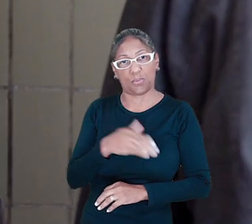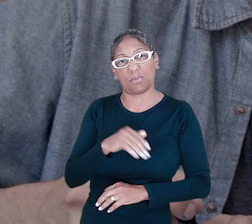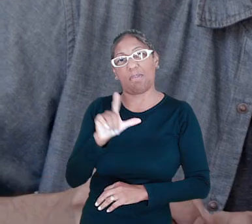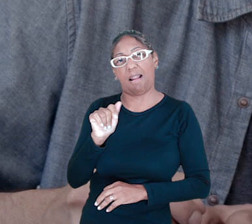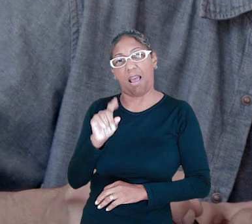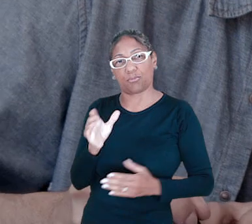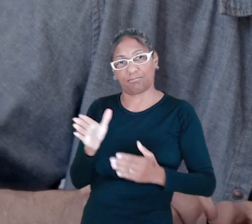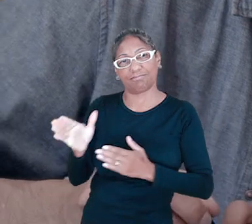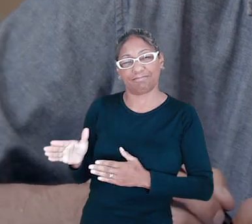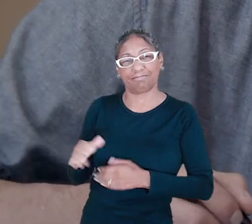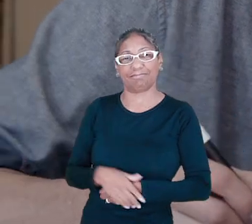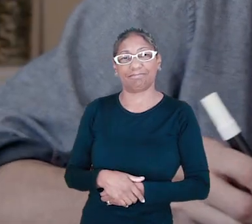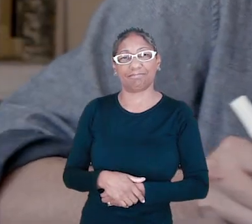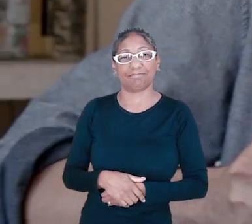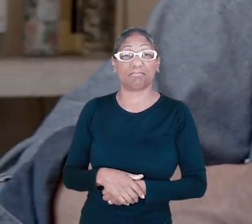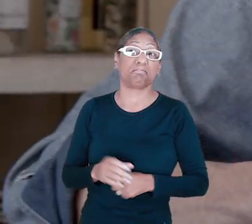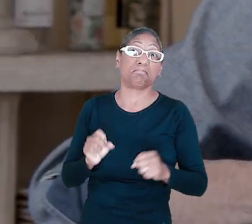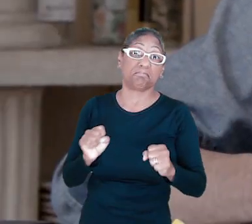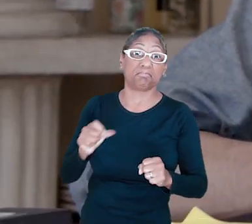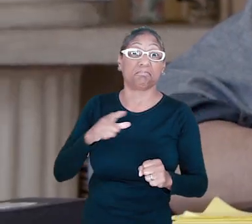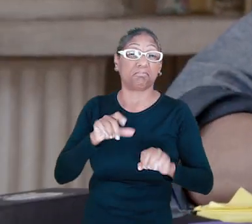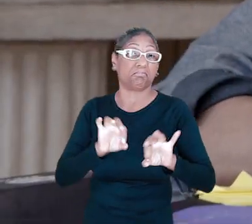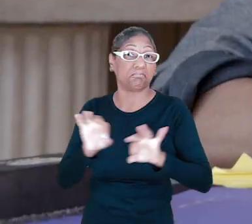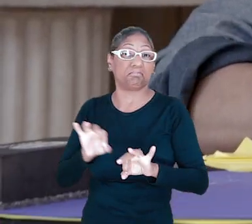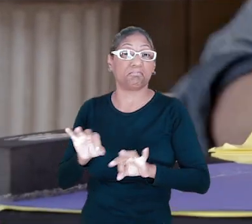prato. Então, pode ter uma pequena